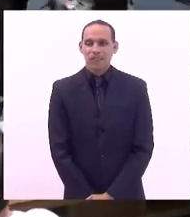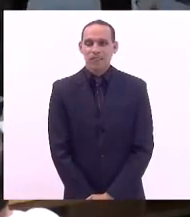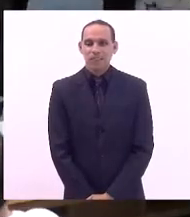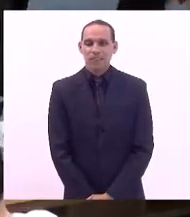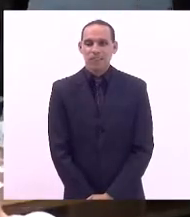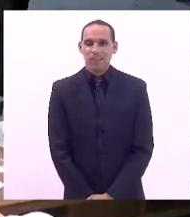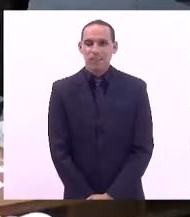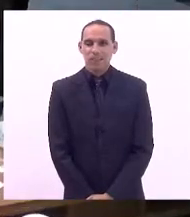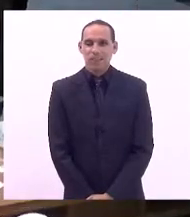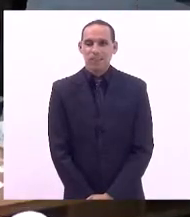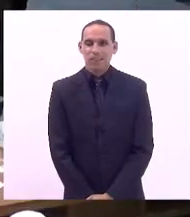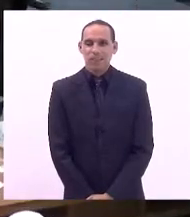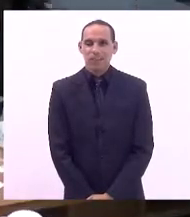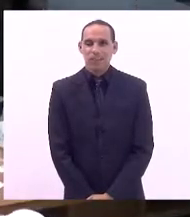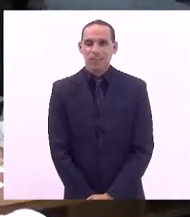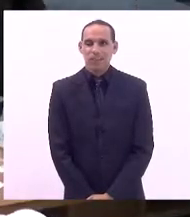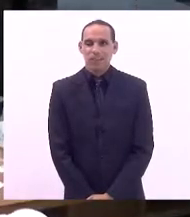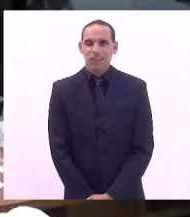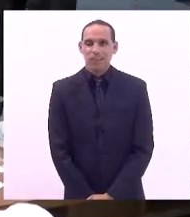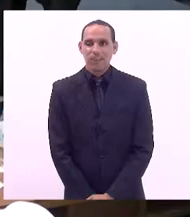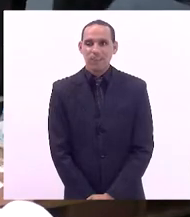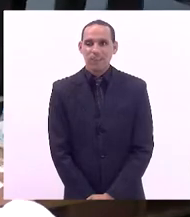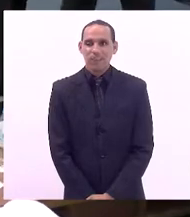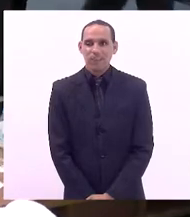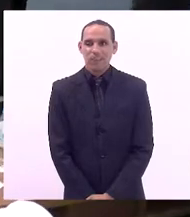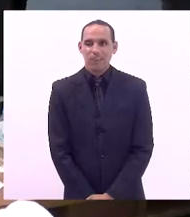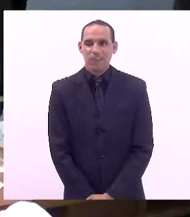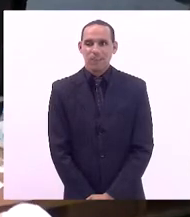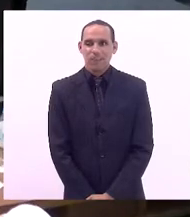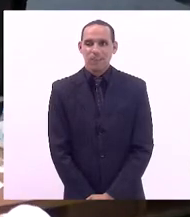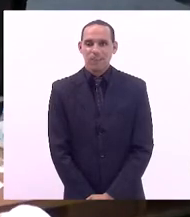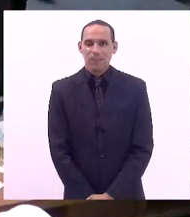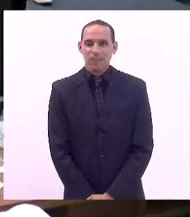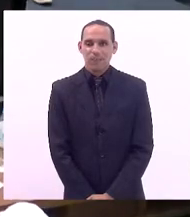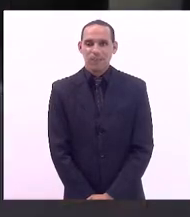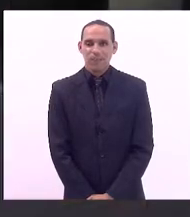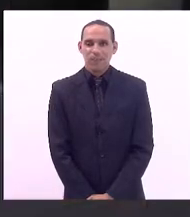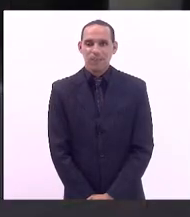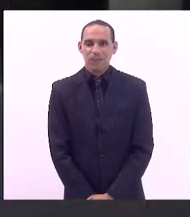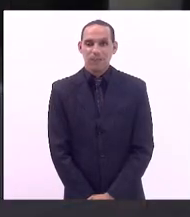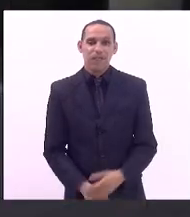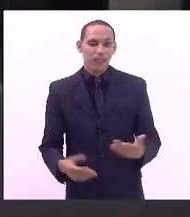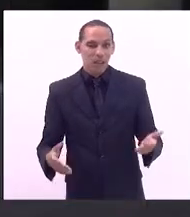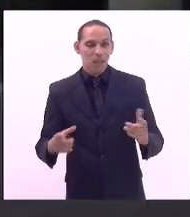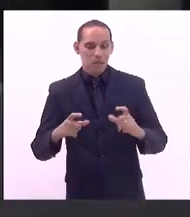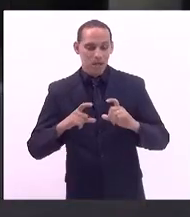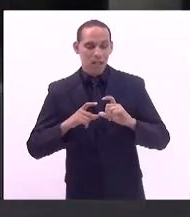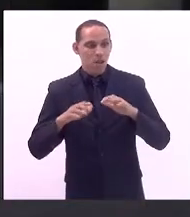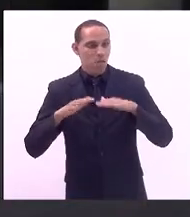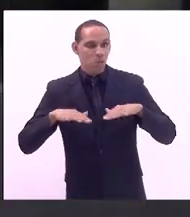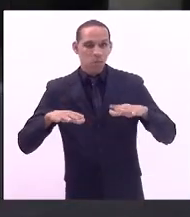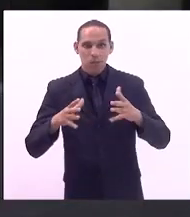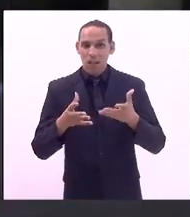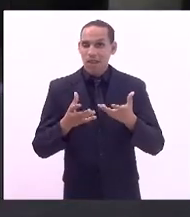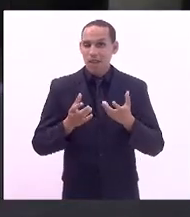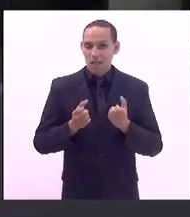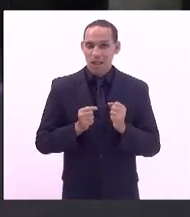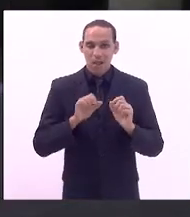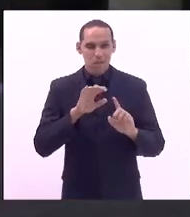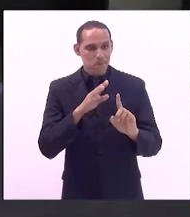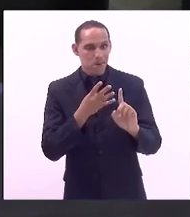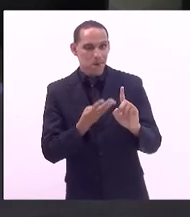ah é verdade é um bom todos receberam aqui as